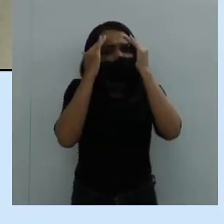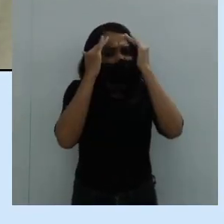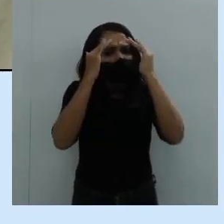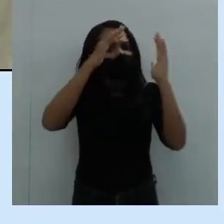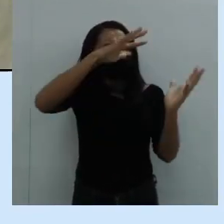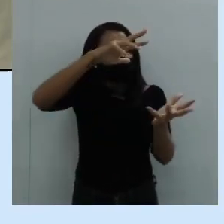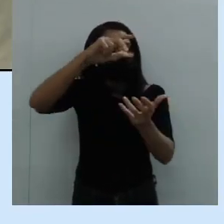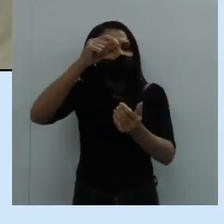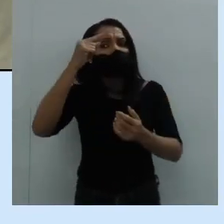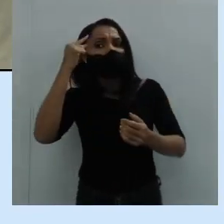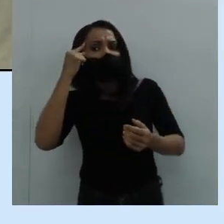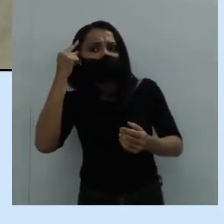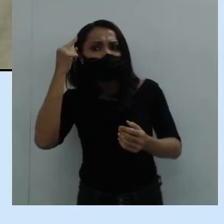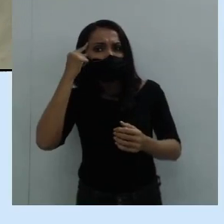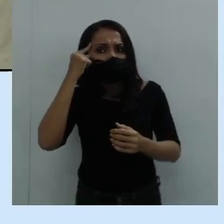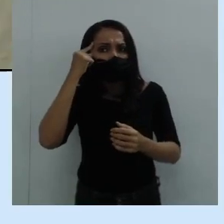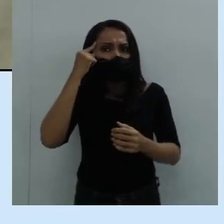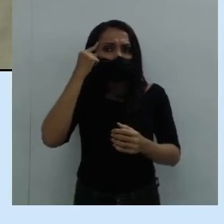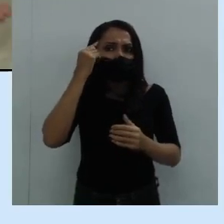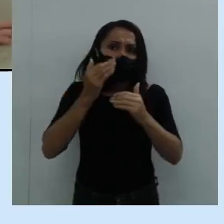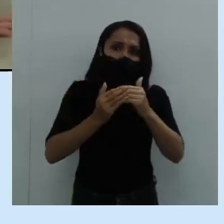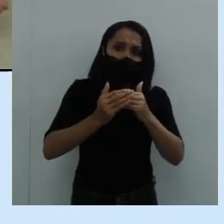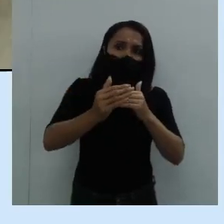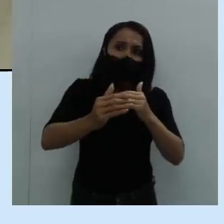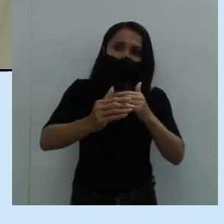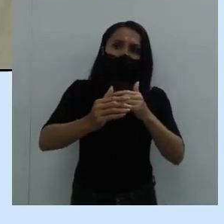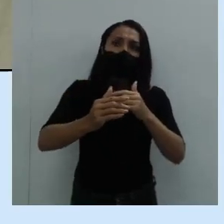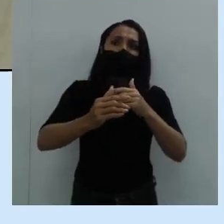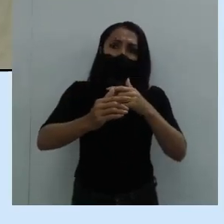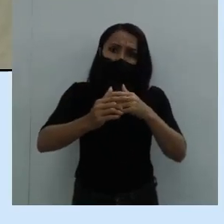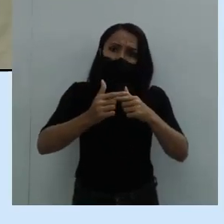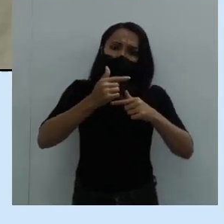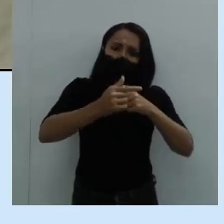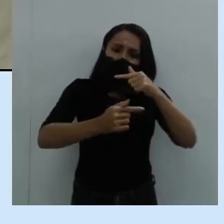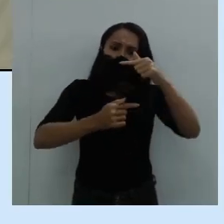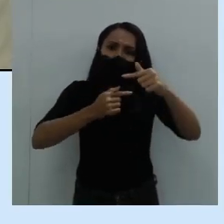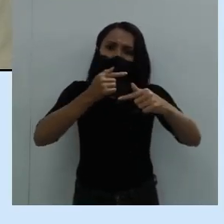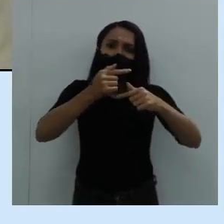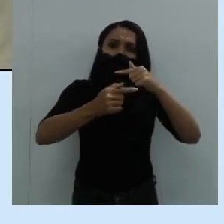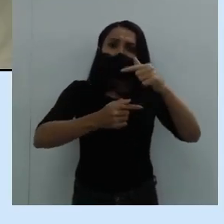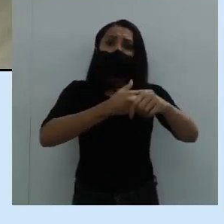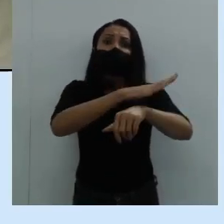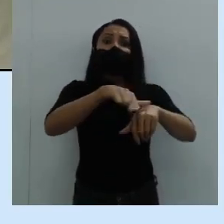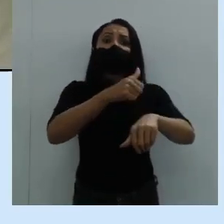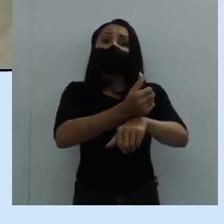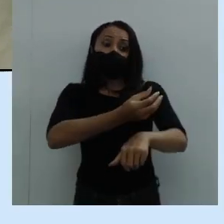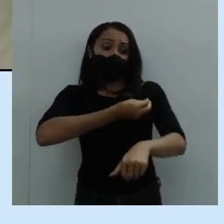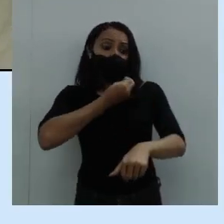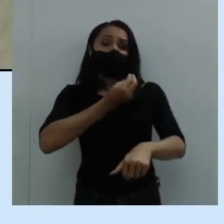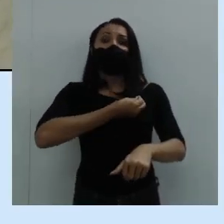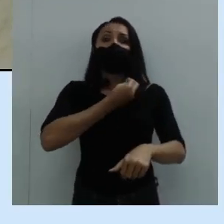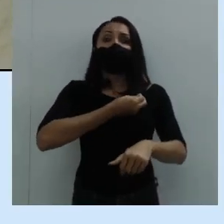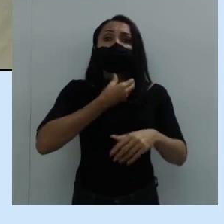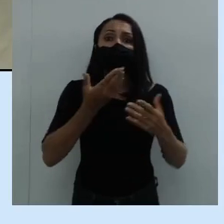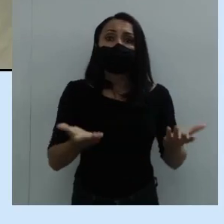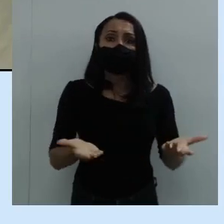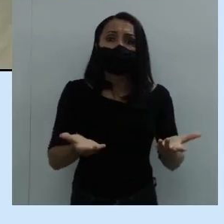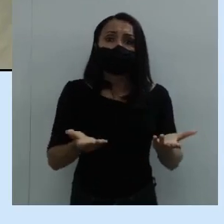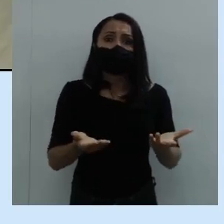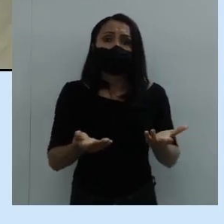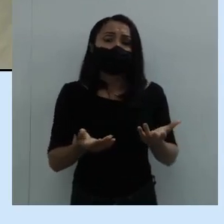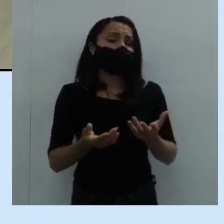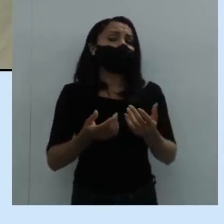é pensar nas próximas gerações, é pensar na nossa qualidade de vida. Então, tem